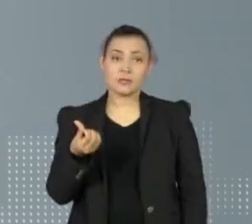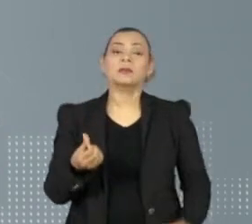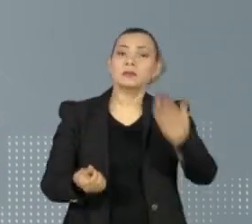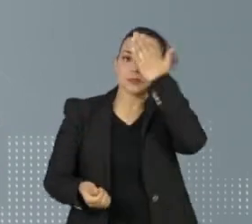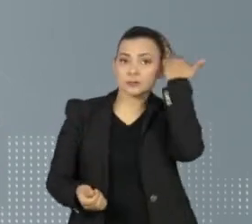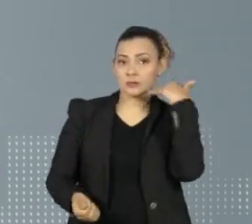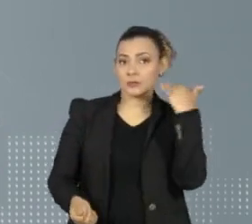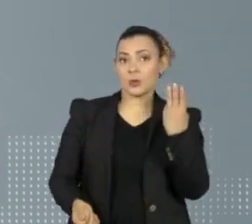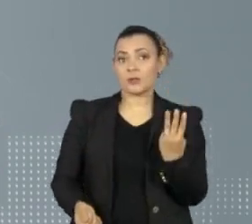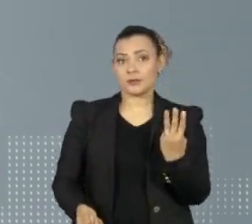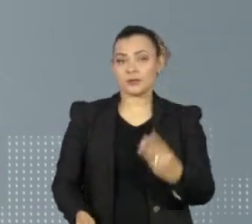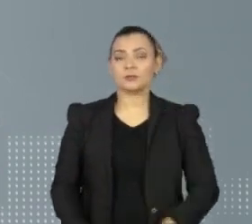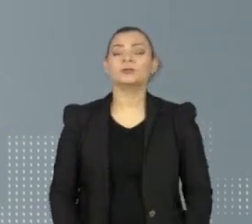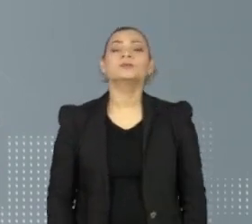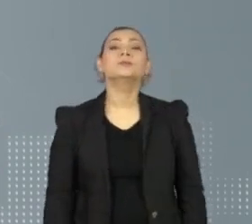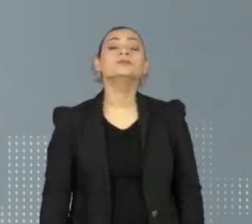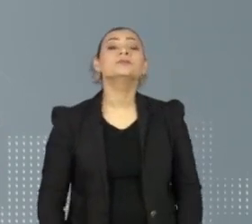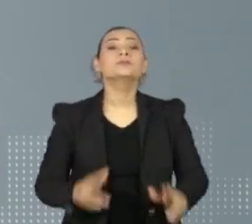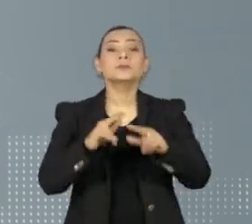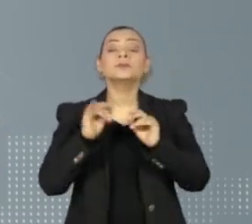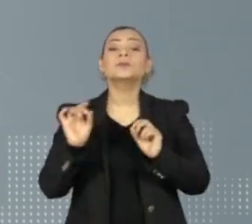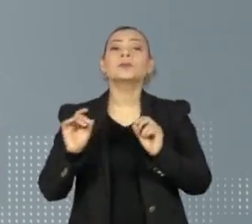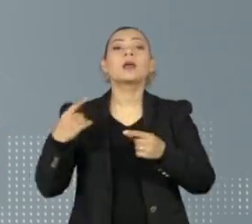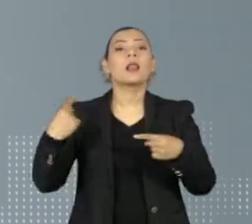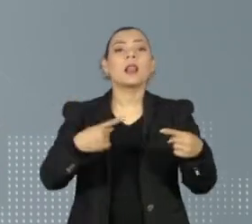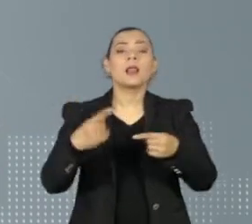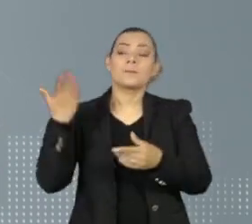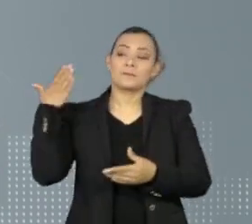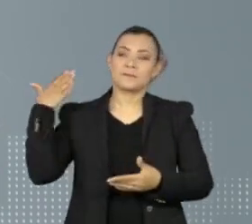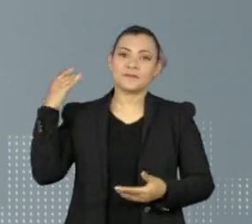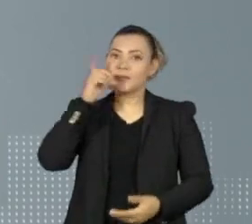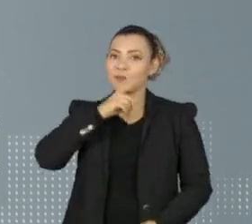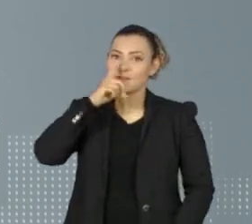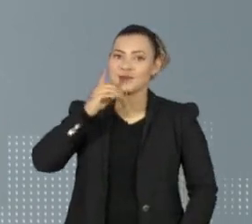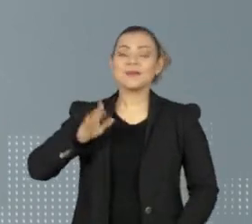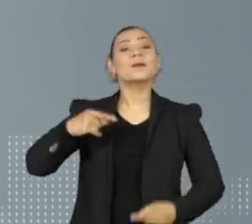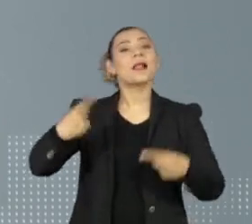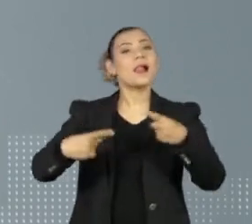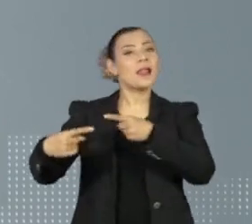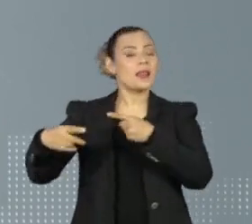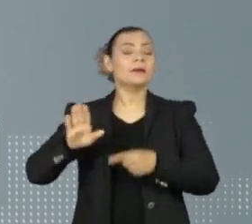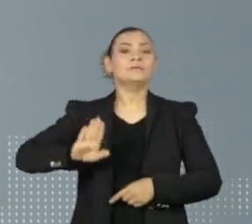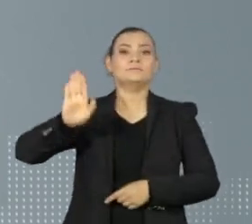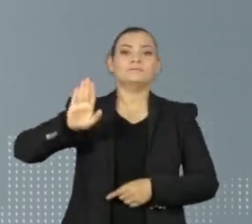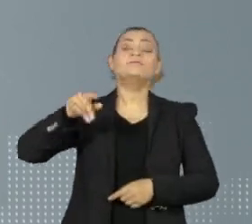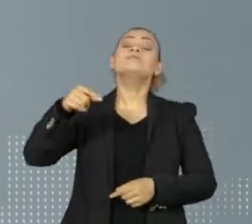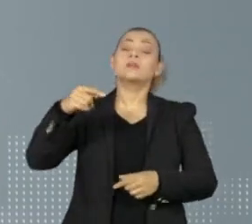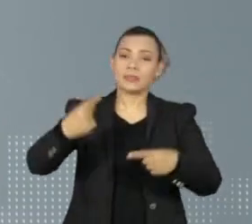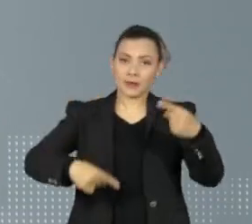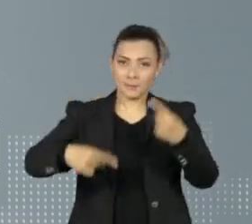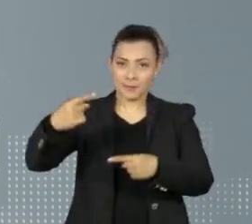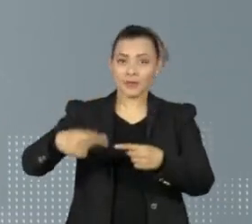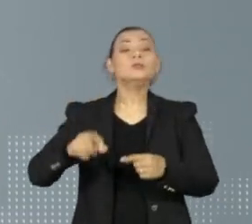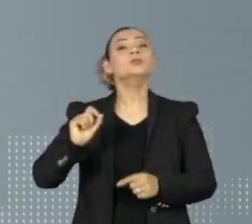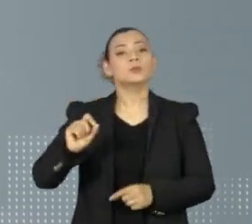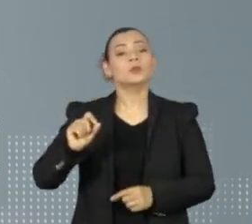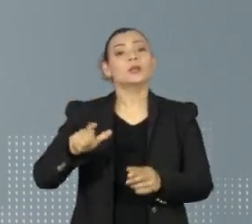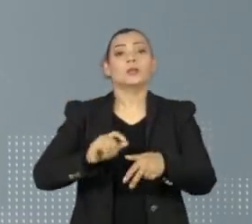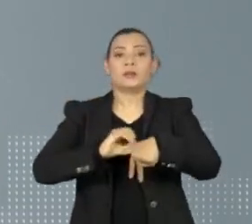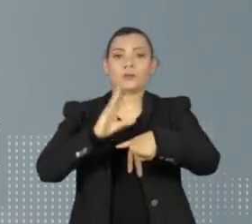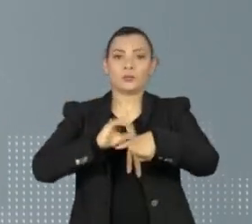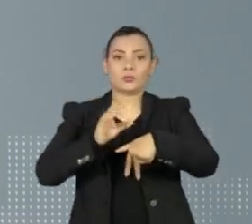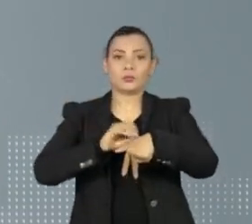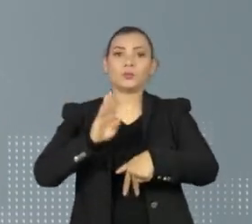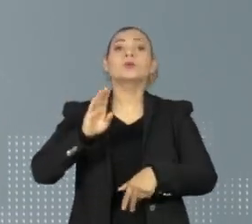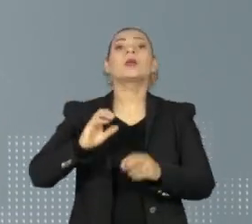A pesquisa foi apurada após a realização do debate entre os candidatos a Presidente promovido por TV Cultura Band UOL e Folha